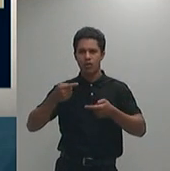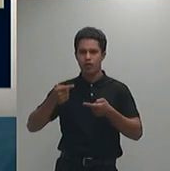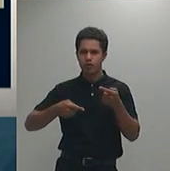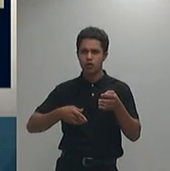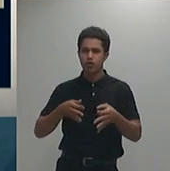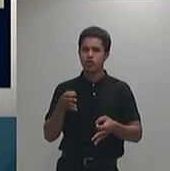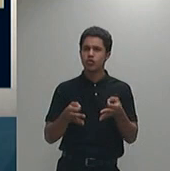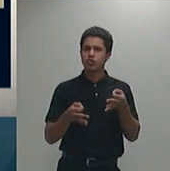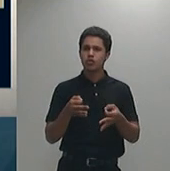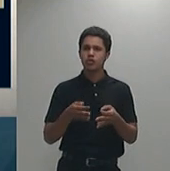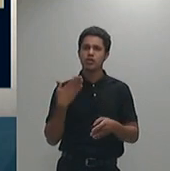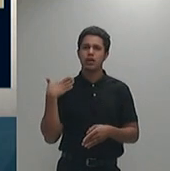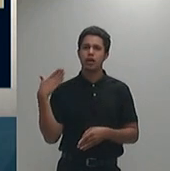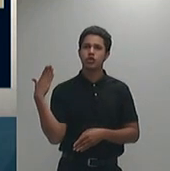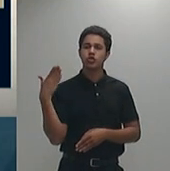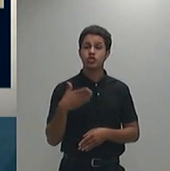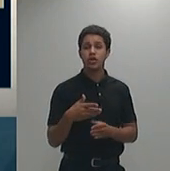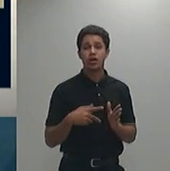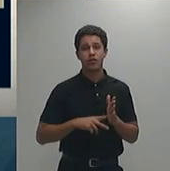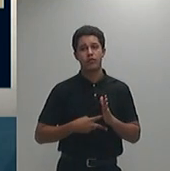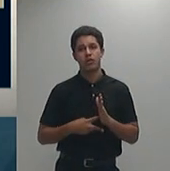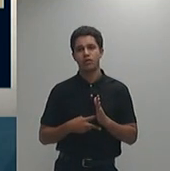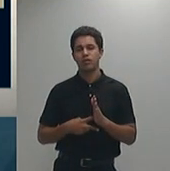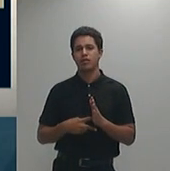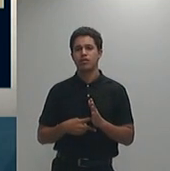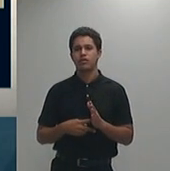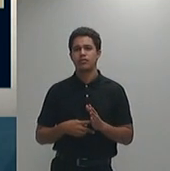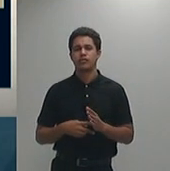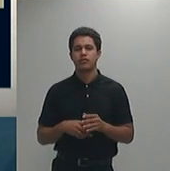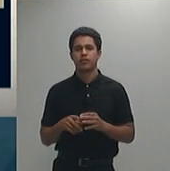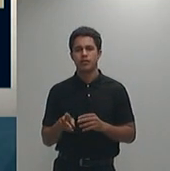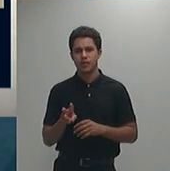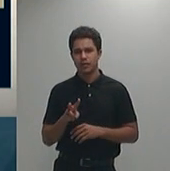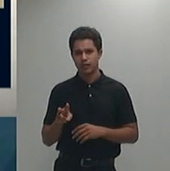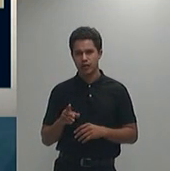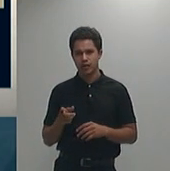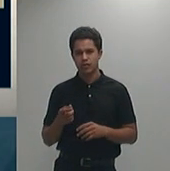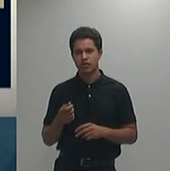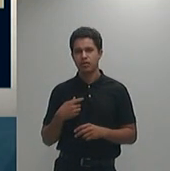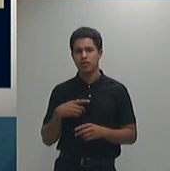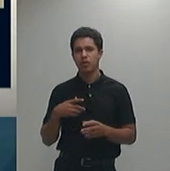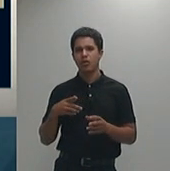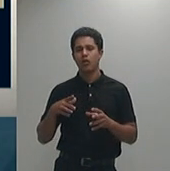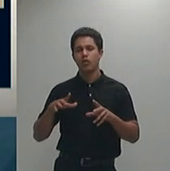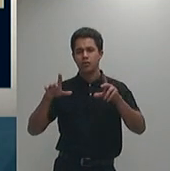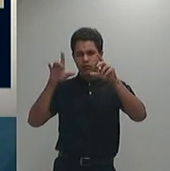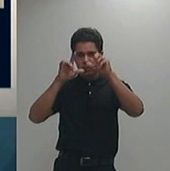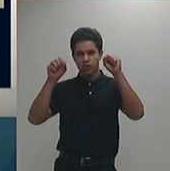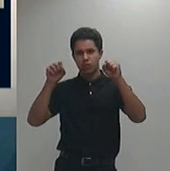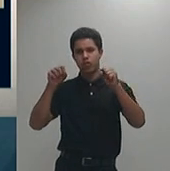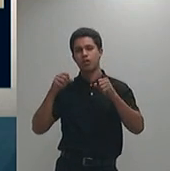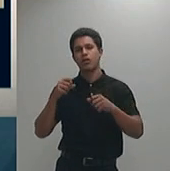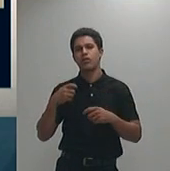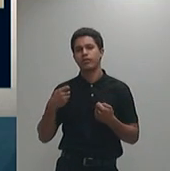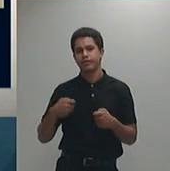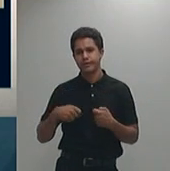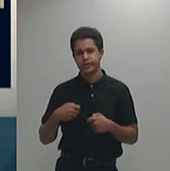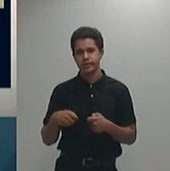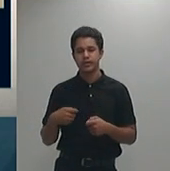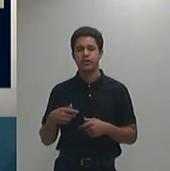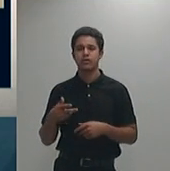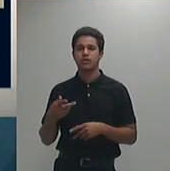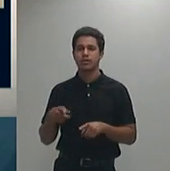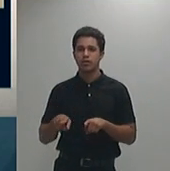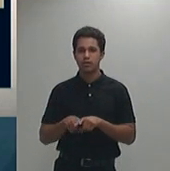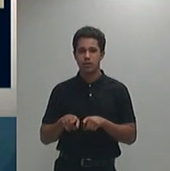Ele diretamente vinculados diversamente os tribunais arbitrais em situação de conflito de competência ainda que se encontra em situados na